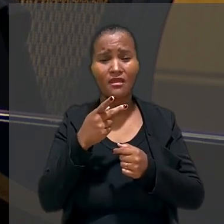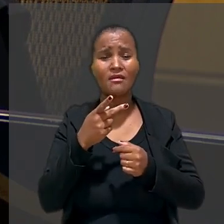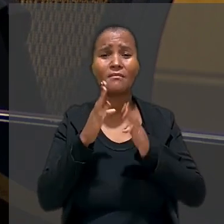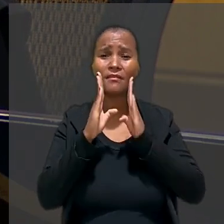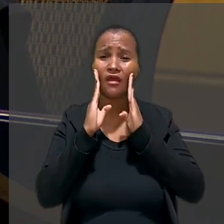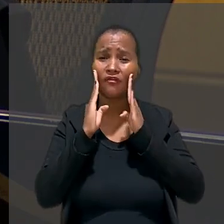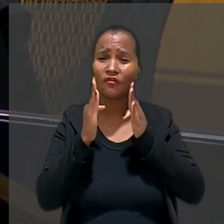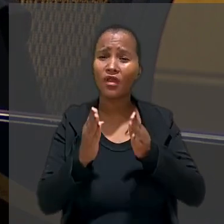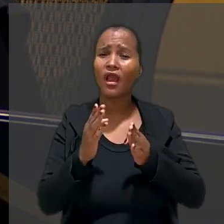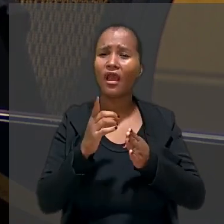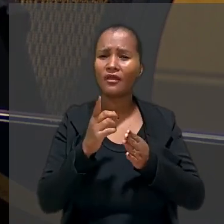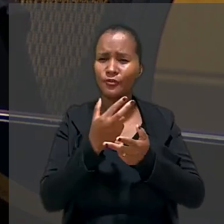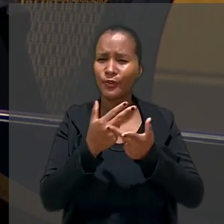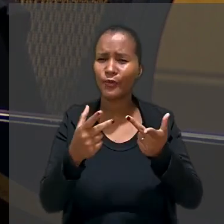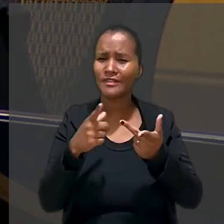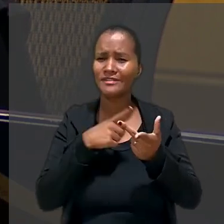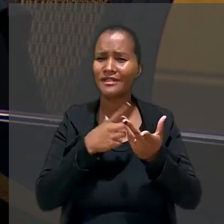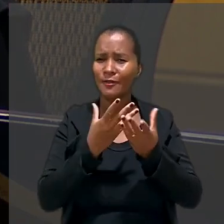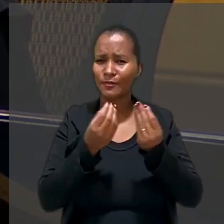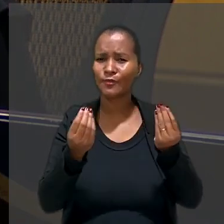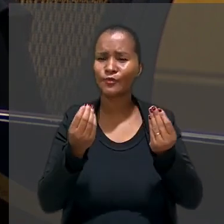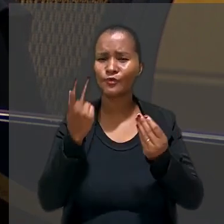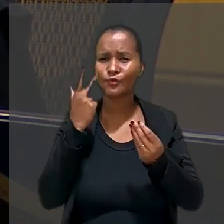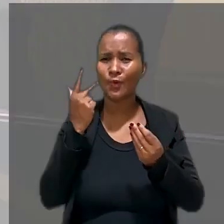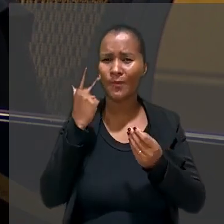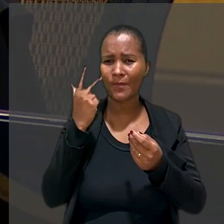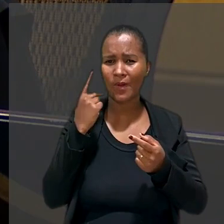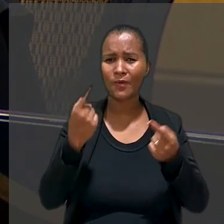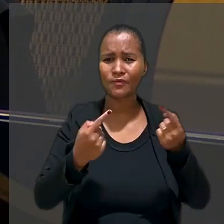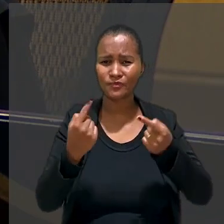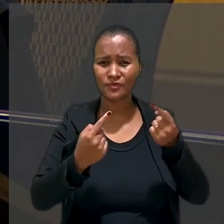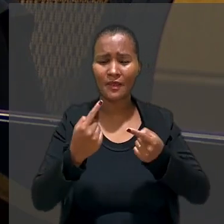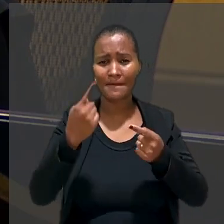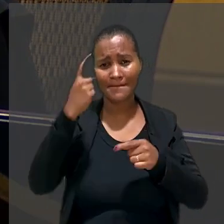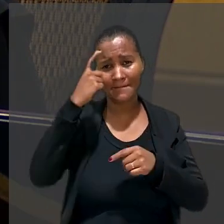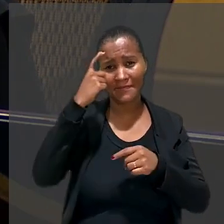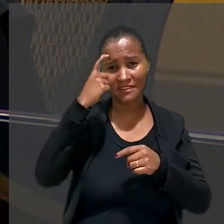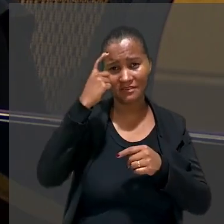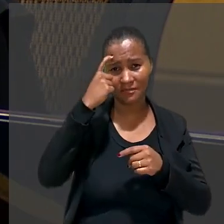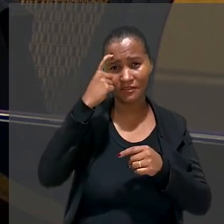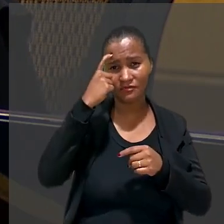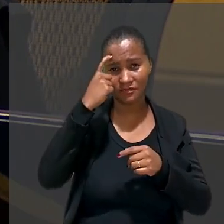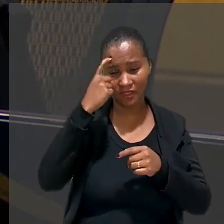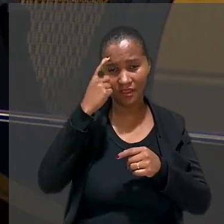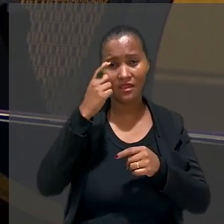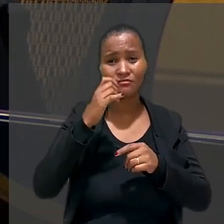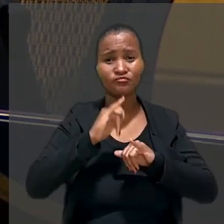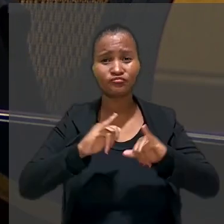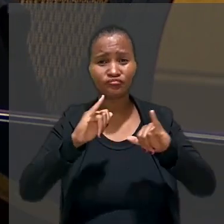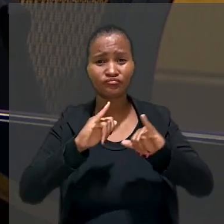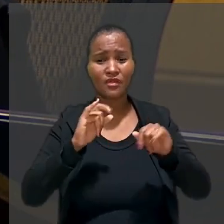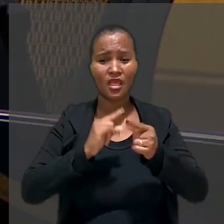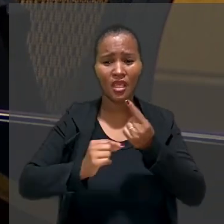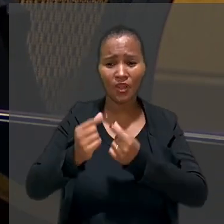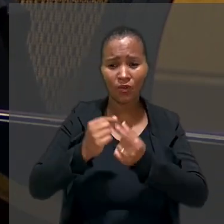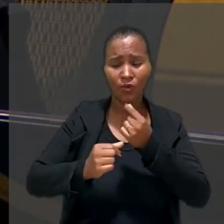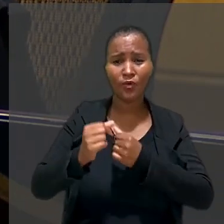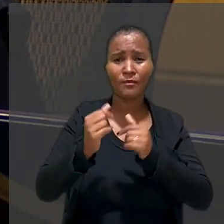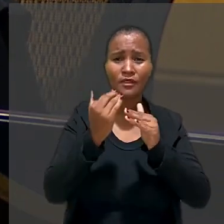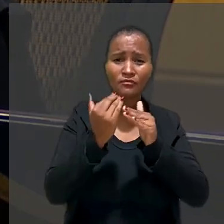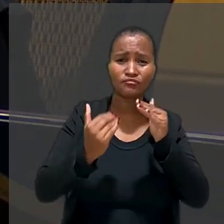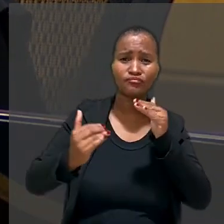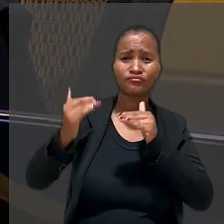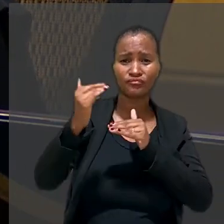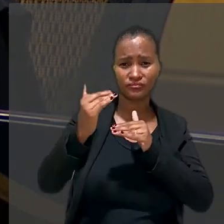enfatizar algo que tem sido muito comum em discussões neste tribunal, um pensamento segundo o qual a repercussão econômica